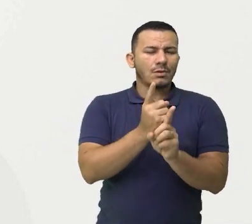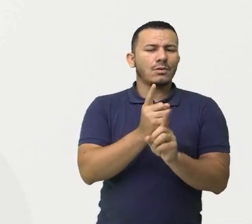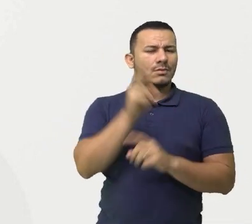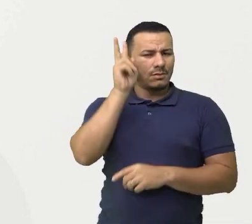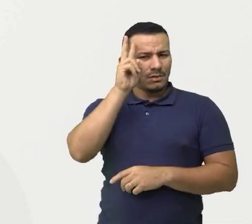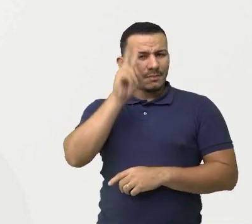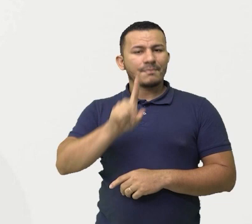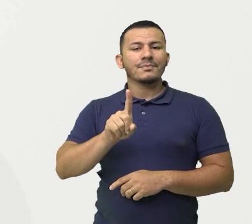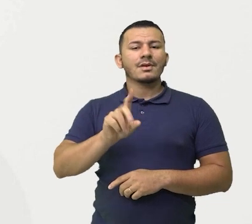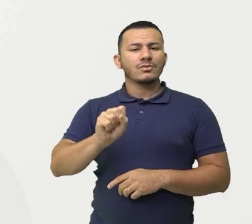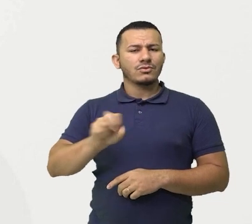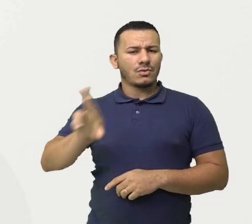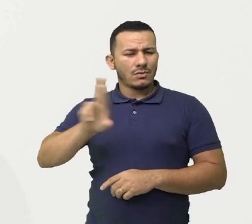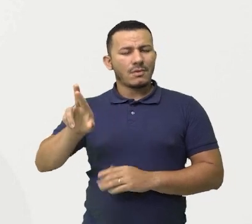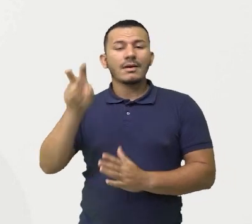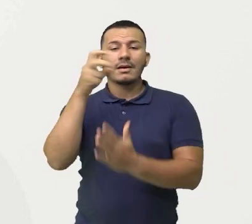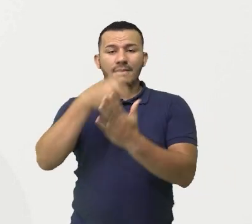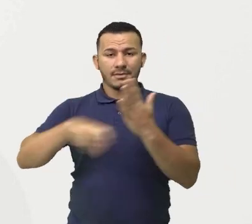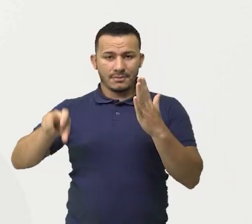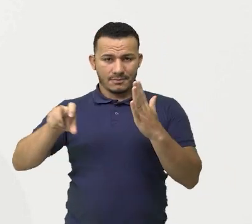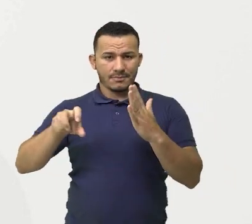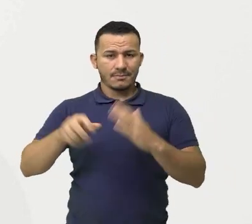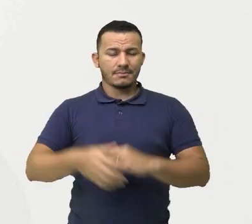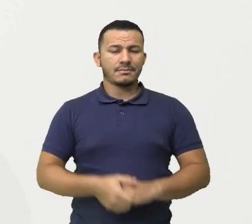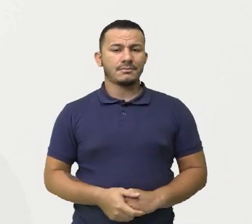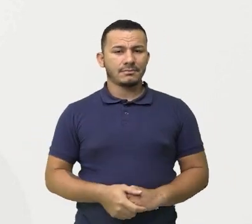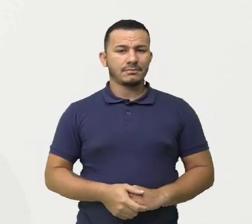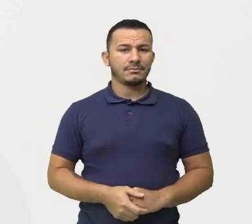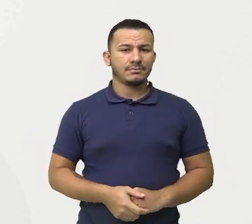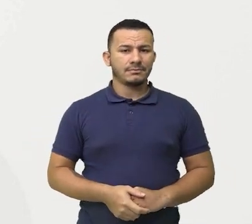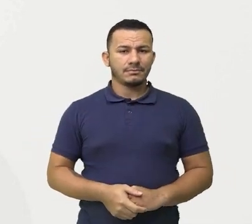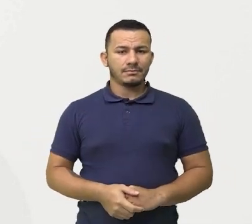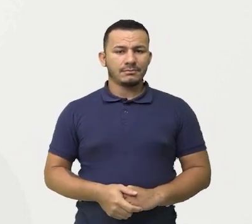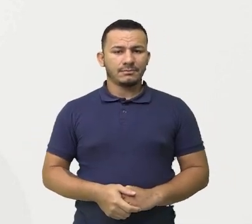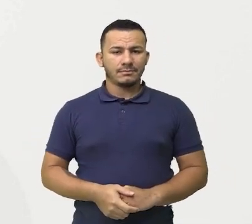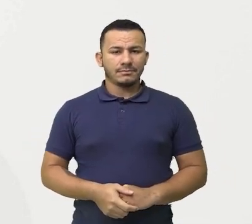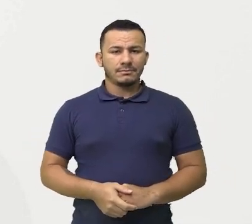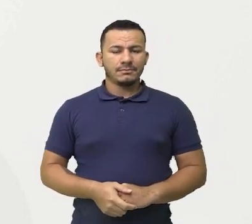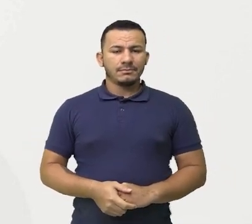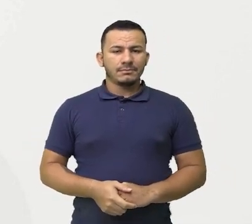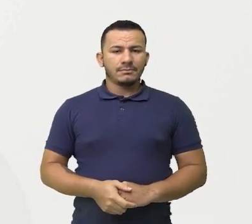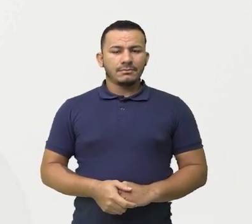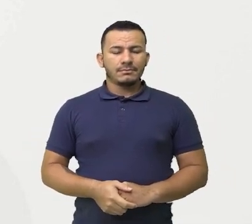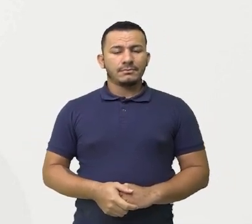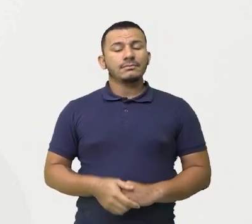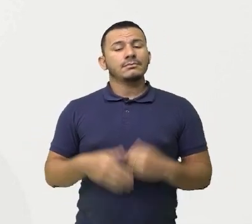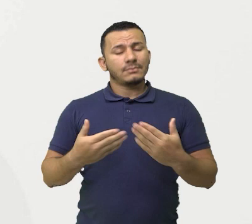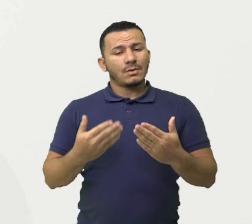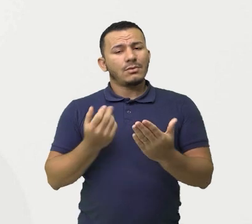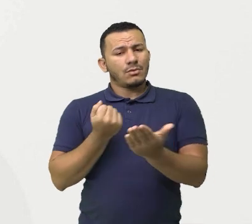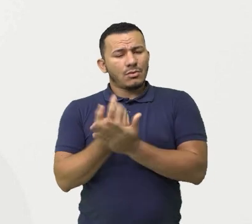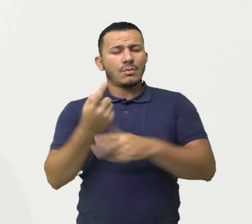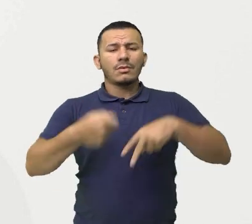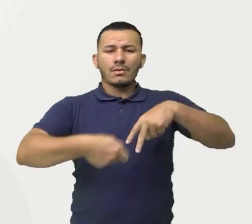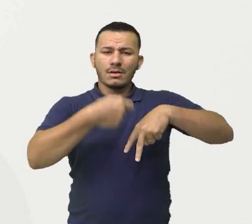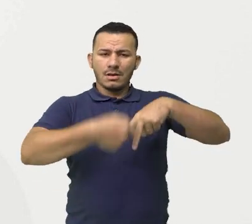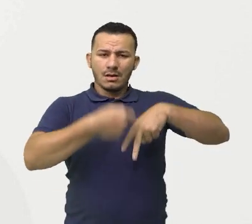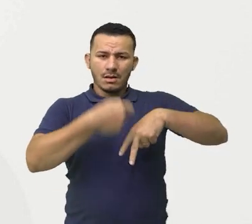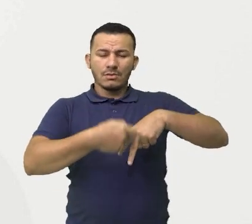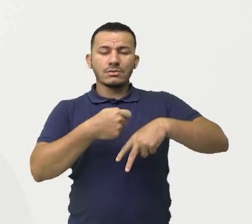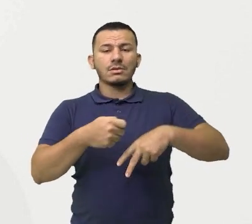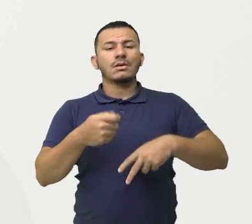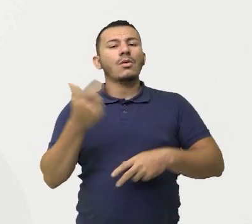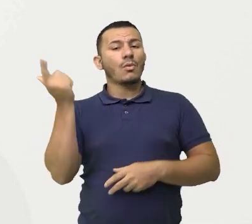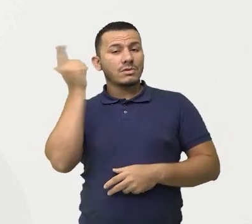cartela anterior que na compra da calça de R$200, se ela obtém um cupom de desconto